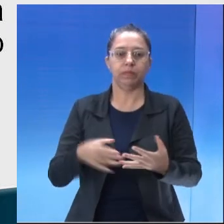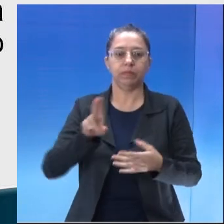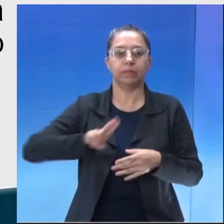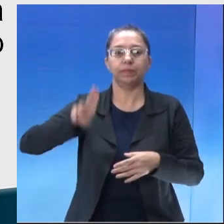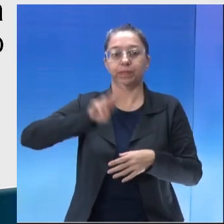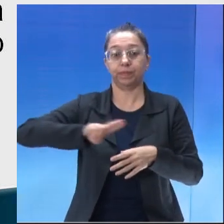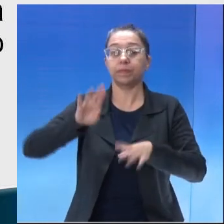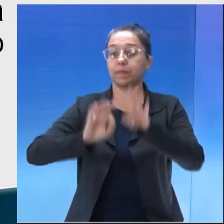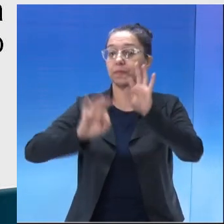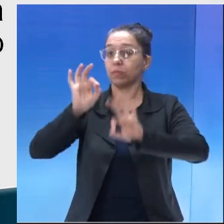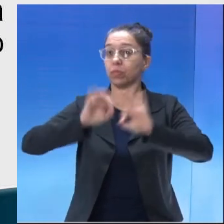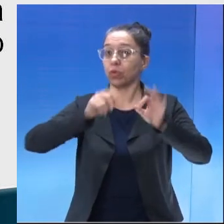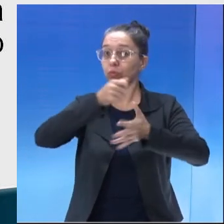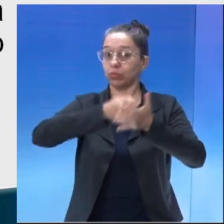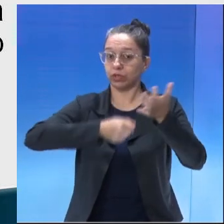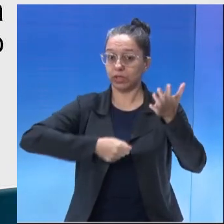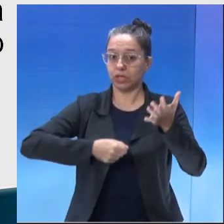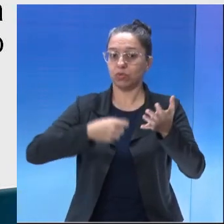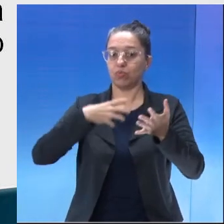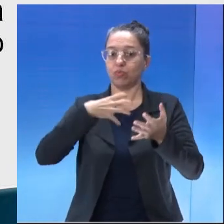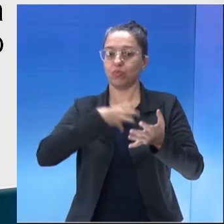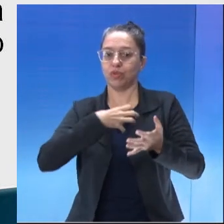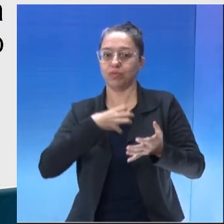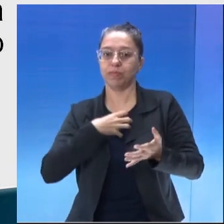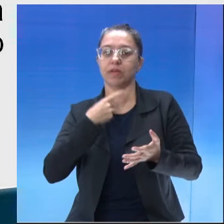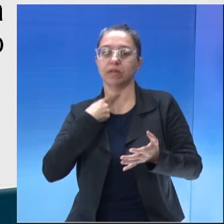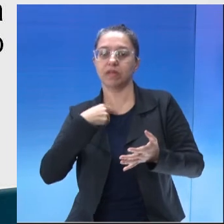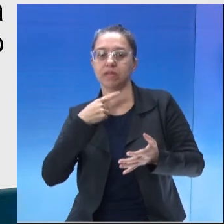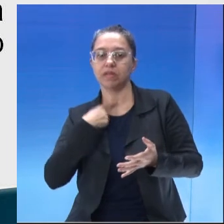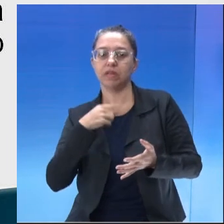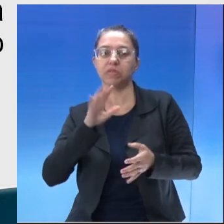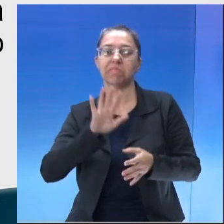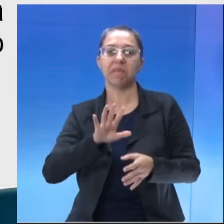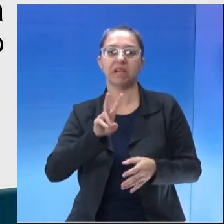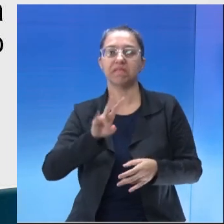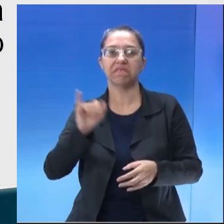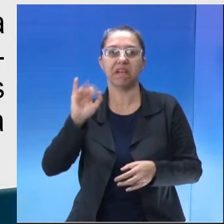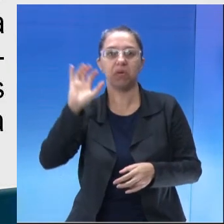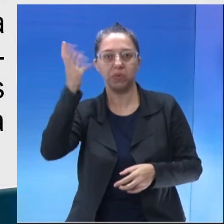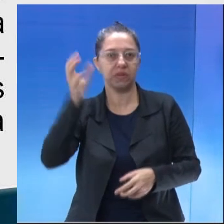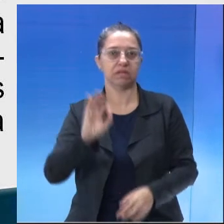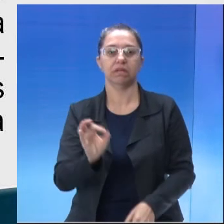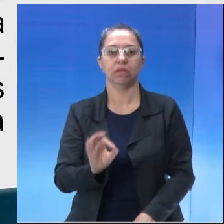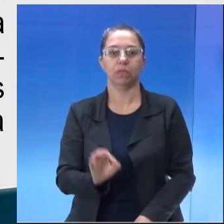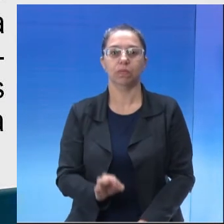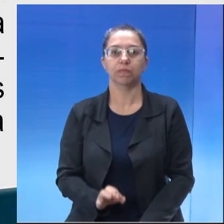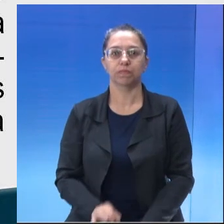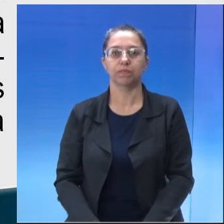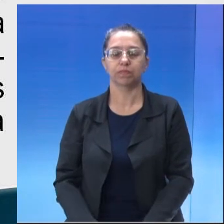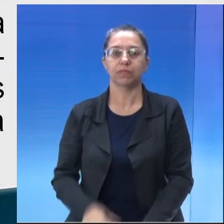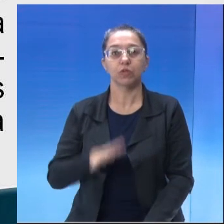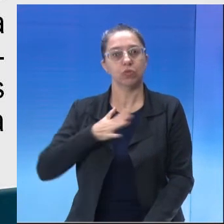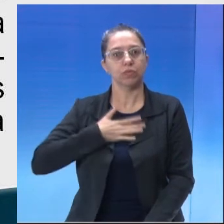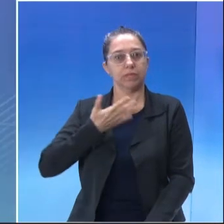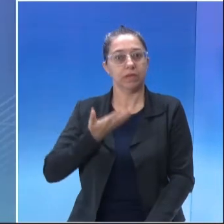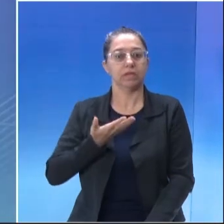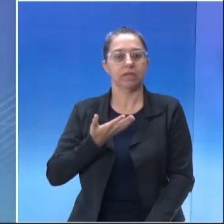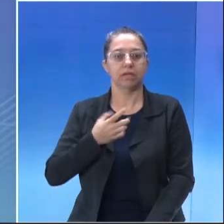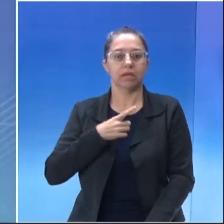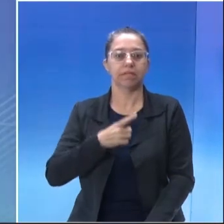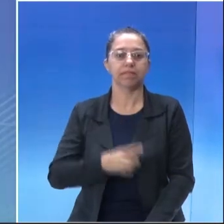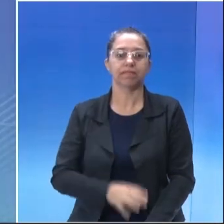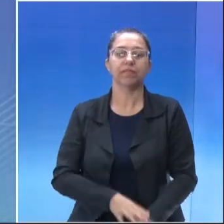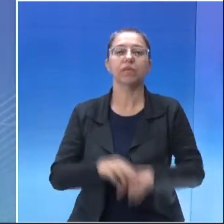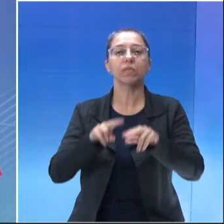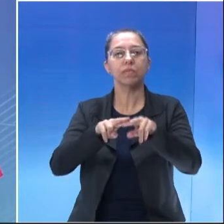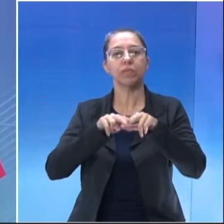expectativa da realização do desejo e a sua não concretização. Resposta D, lembrando mais uma vez a importância, então, de